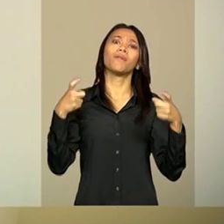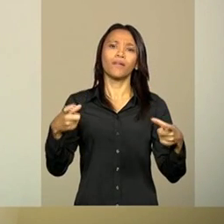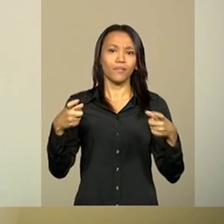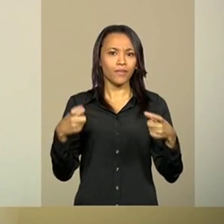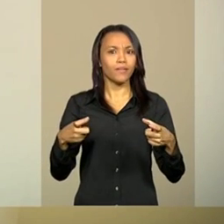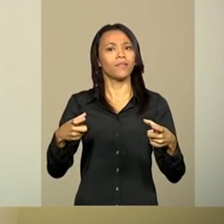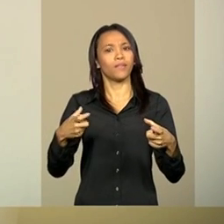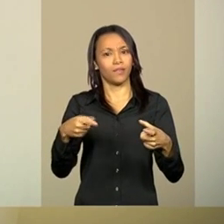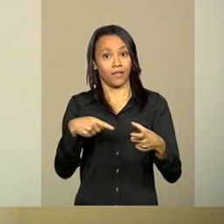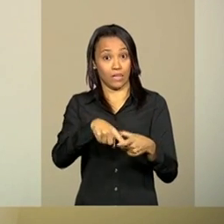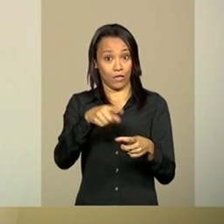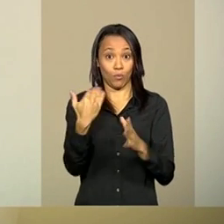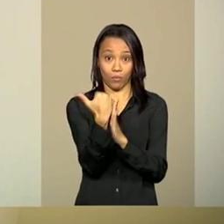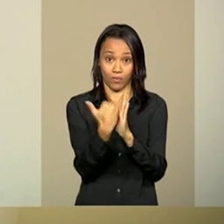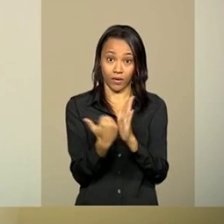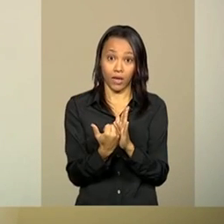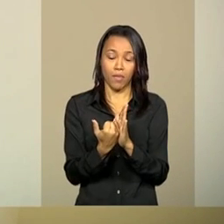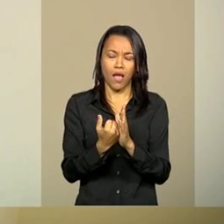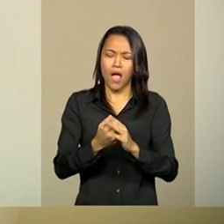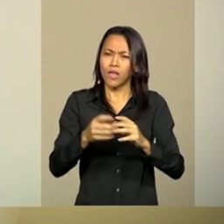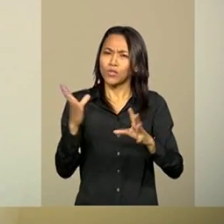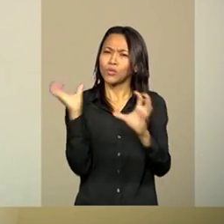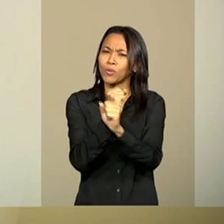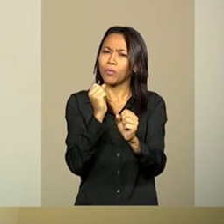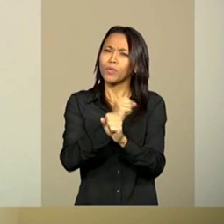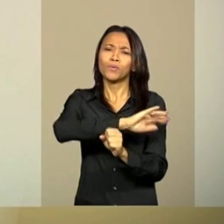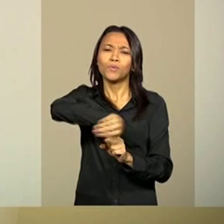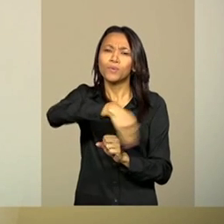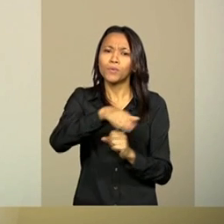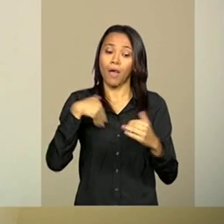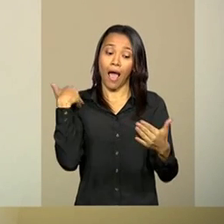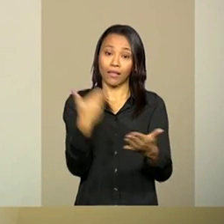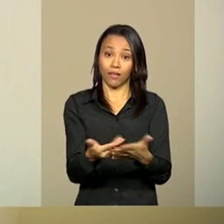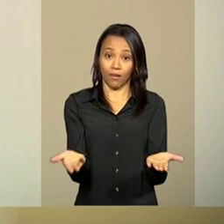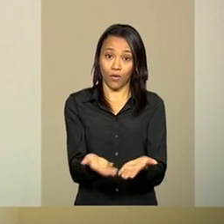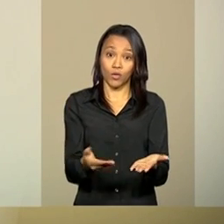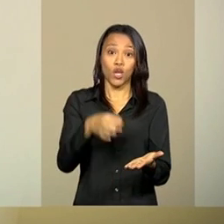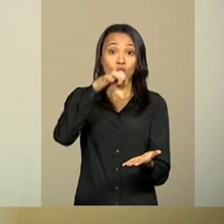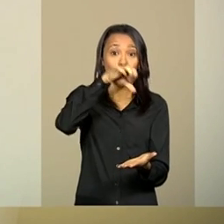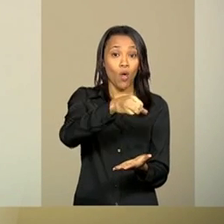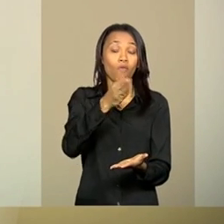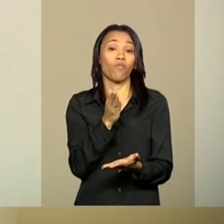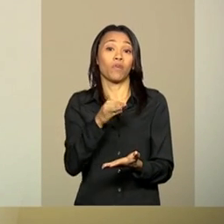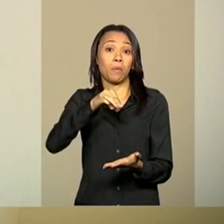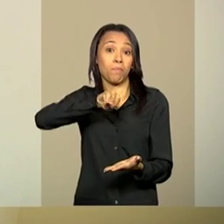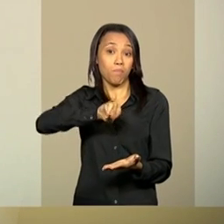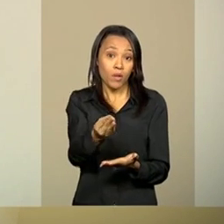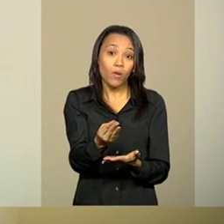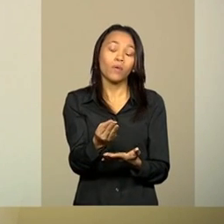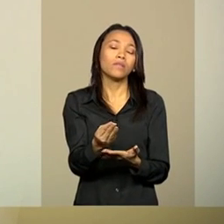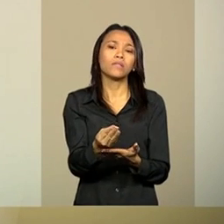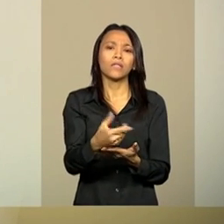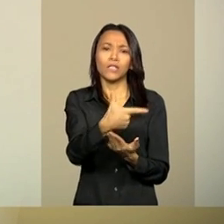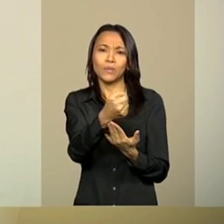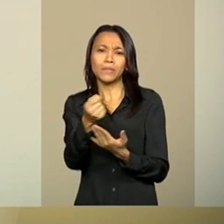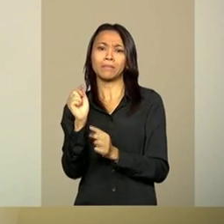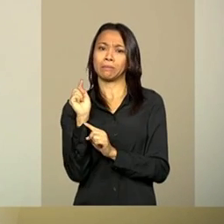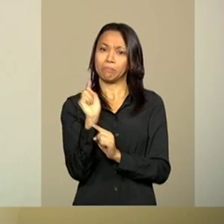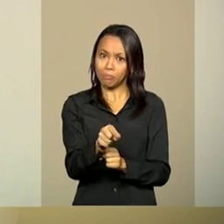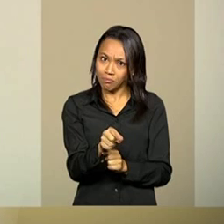do crescer o total de operações do crescer até agora chega 9 milhões e 200 mil